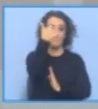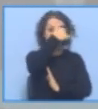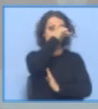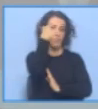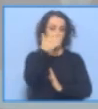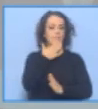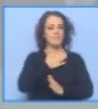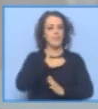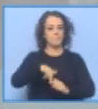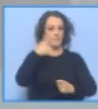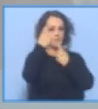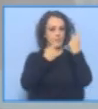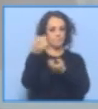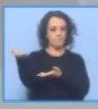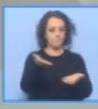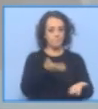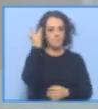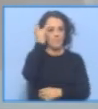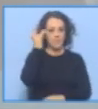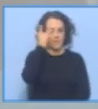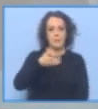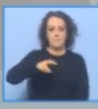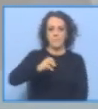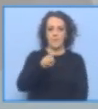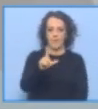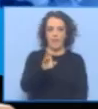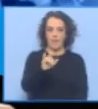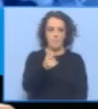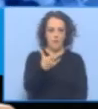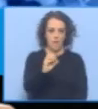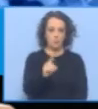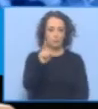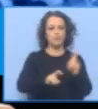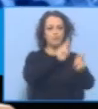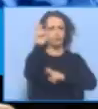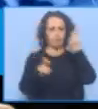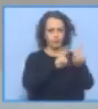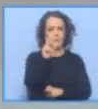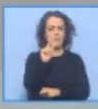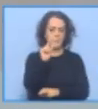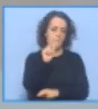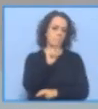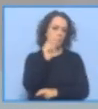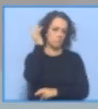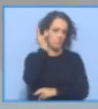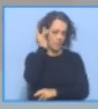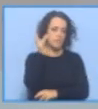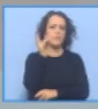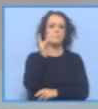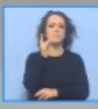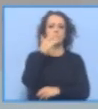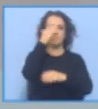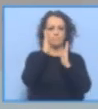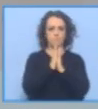nossa reflexão. Está entre nós o Padre Miguel Ribeiro, missionário espiritano e pároco de Nossa Senhora da